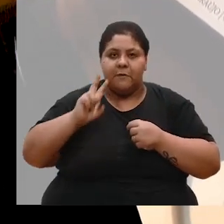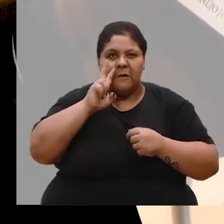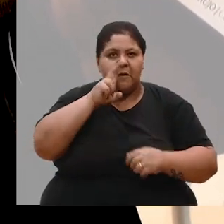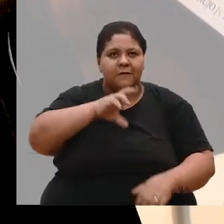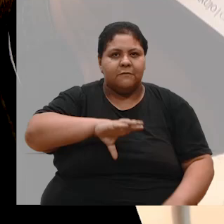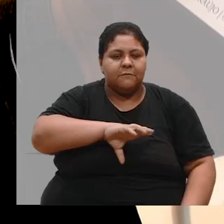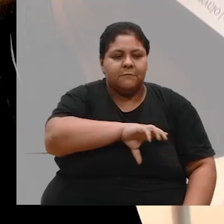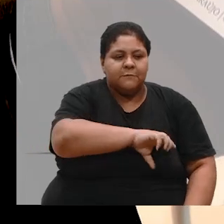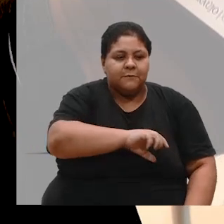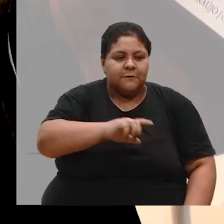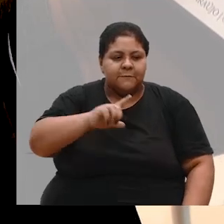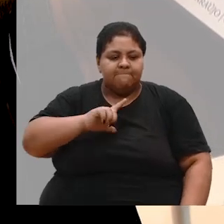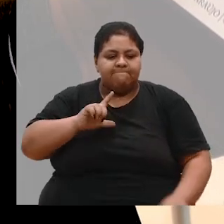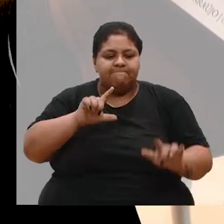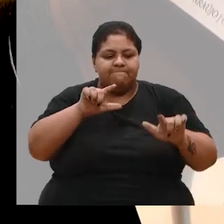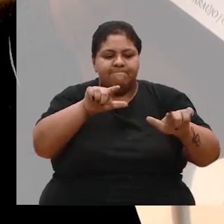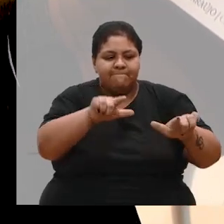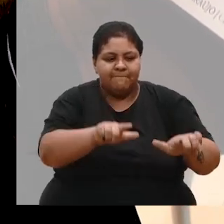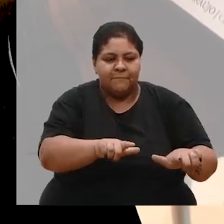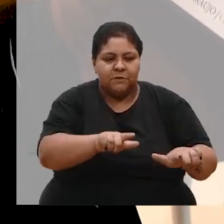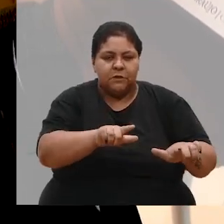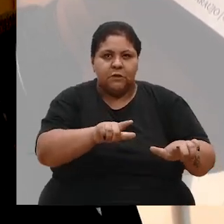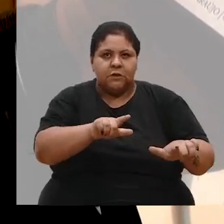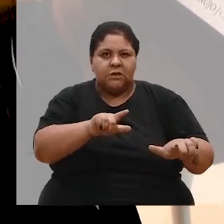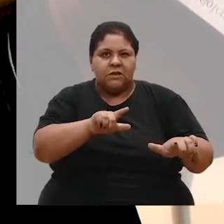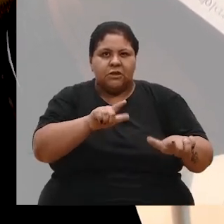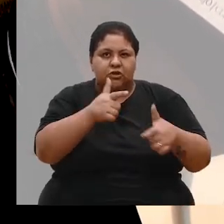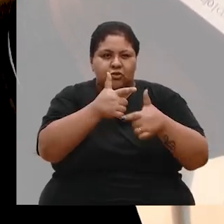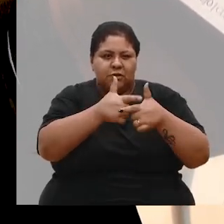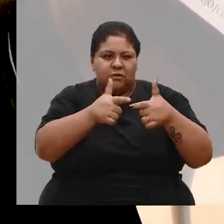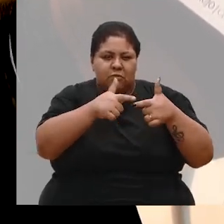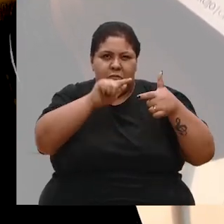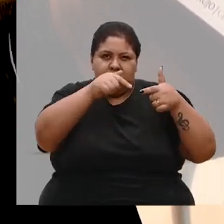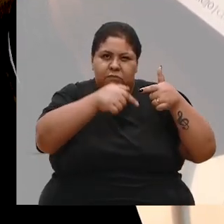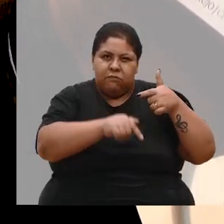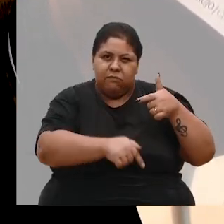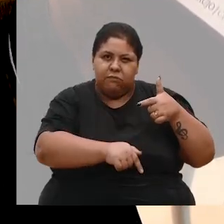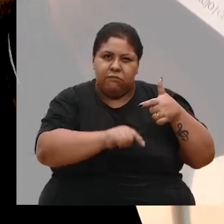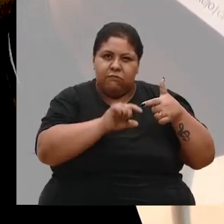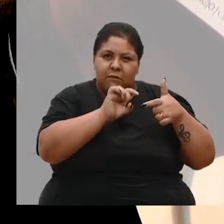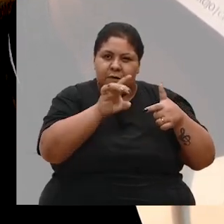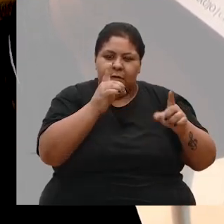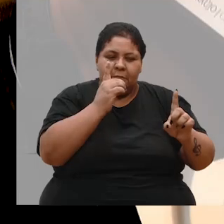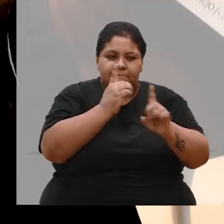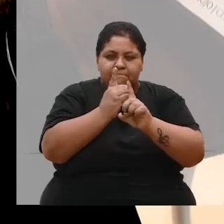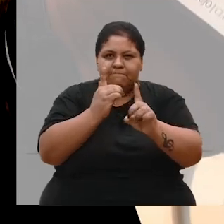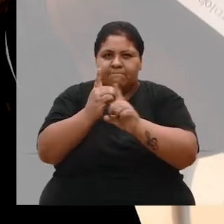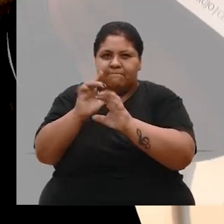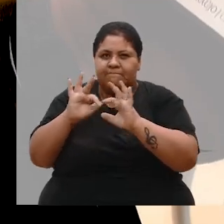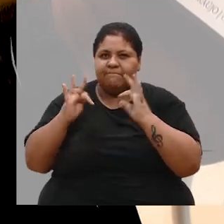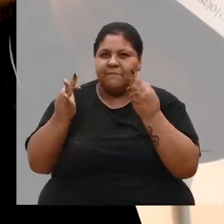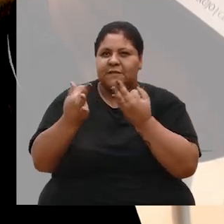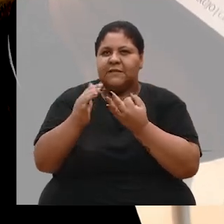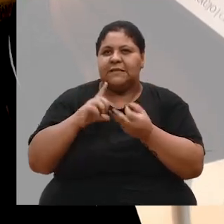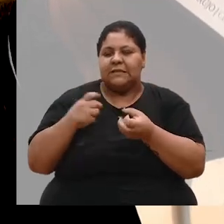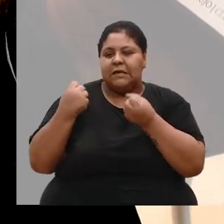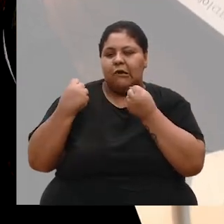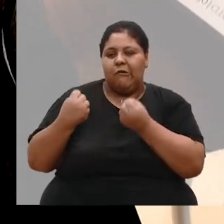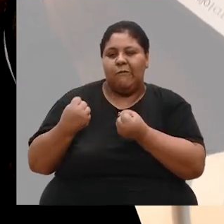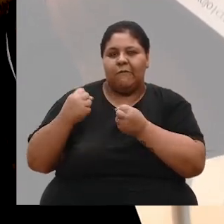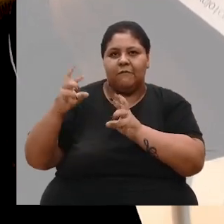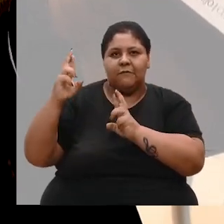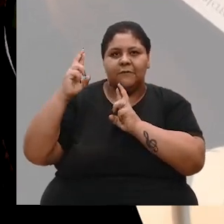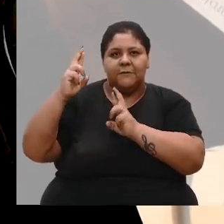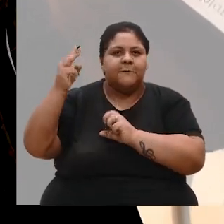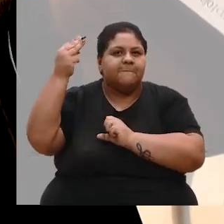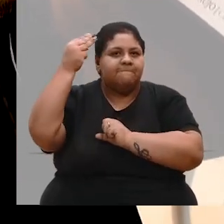encontra espaço mesmo nas cicatrizes mais profundas. Cada reencontro familiar traz consigo um peso de expectativas e